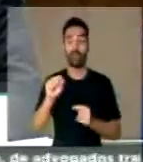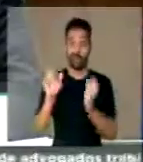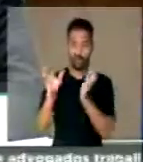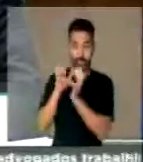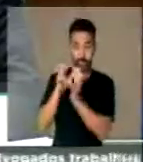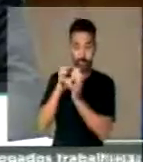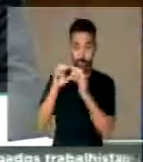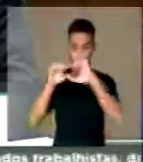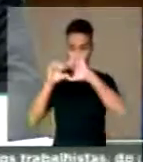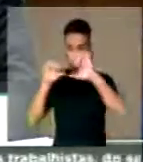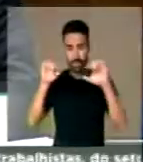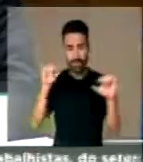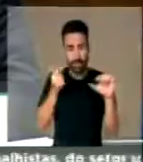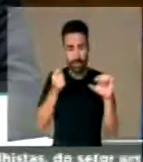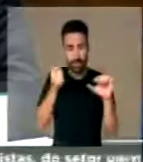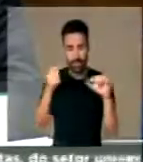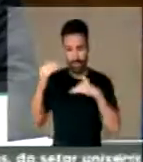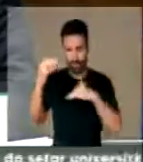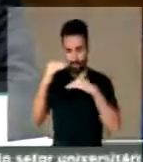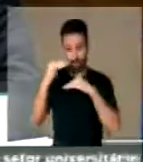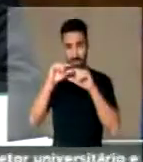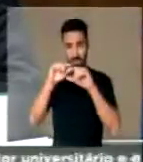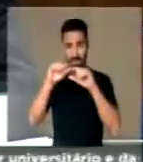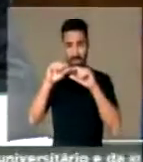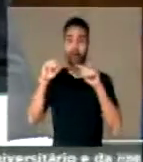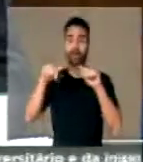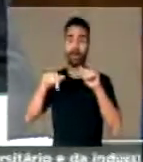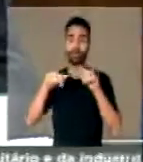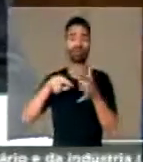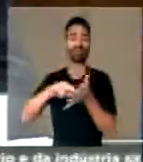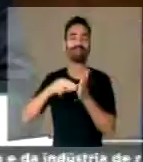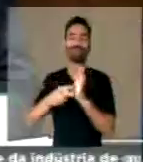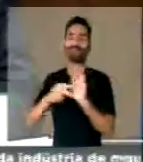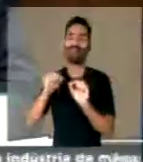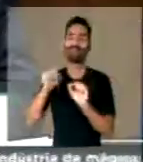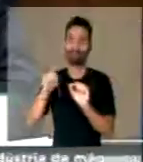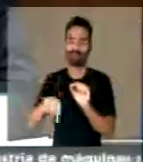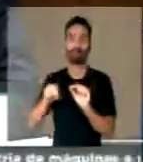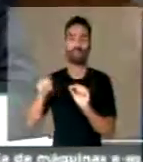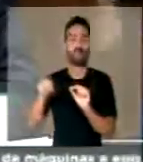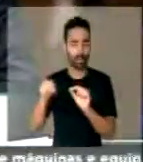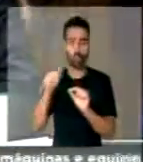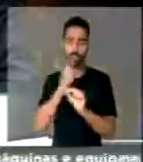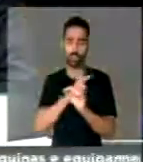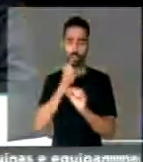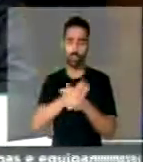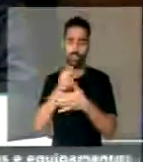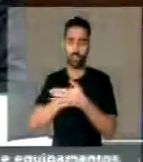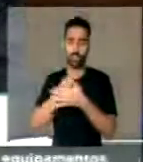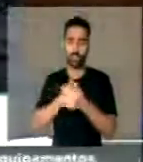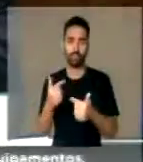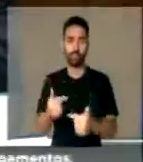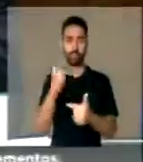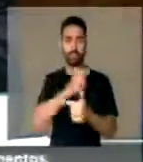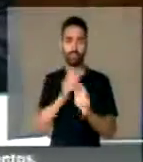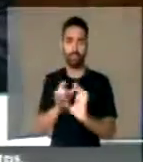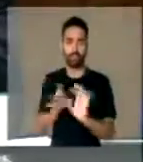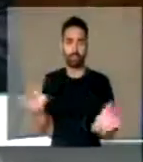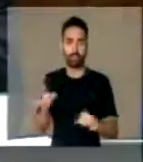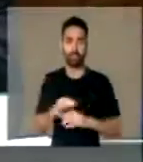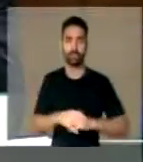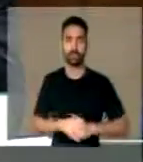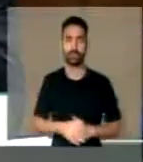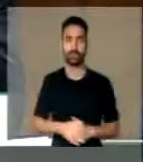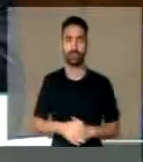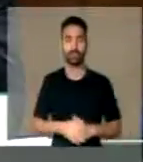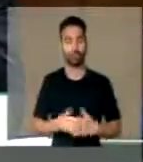Pernambuco, sangrado em seu território, é o maior símbolo do seu espírito libertário. Página da maior relevância